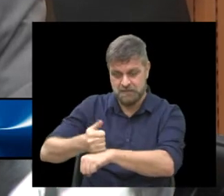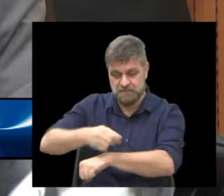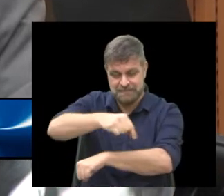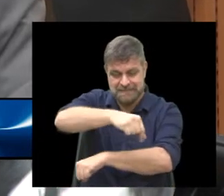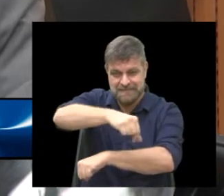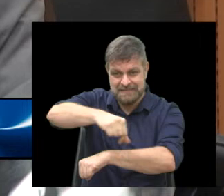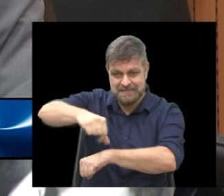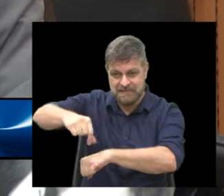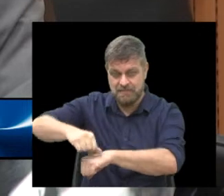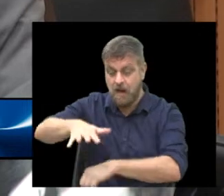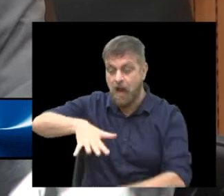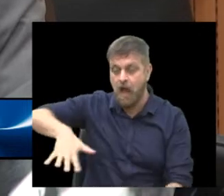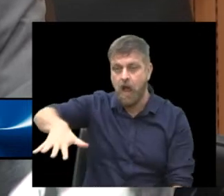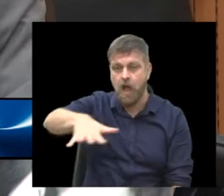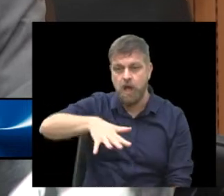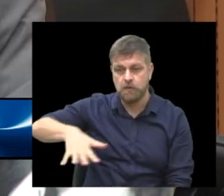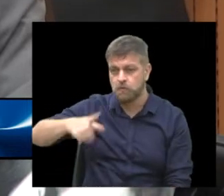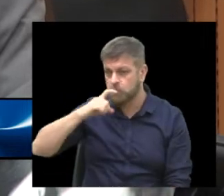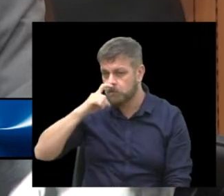distrito de Ouro Verde.